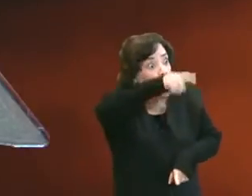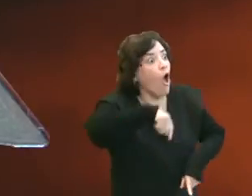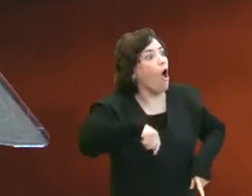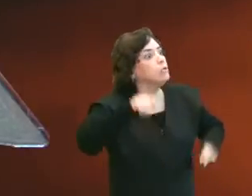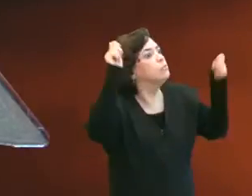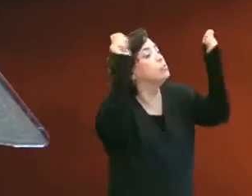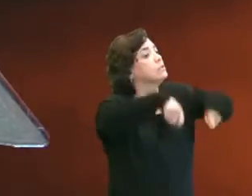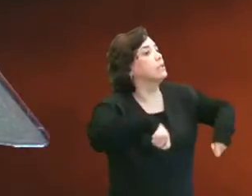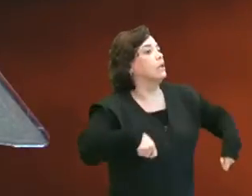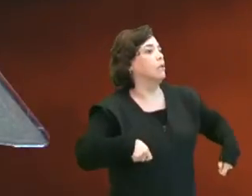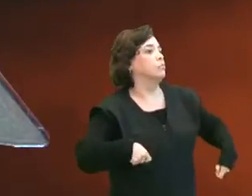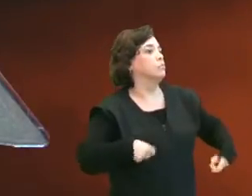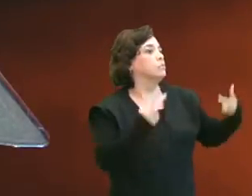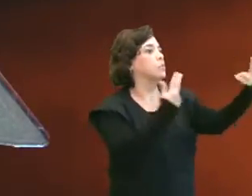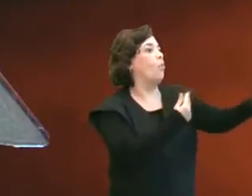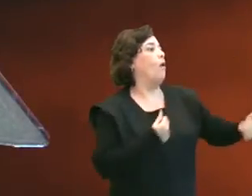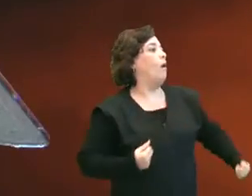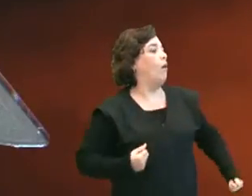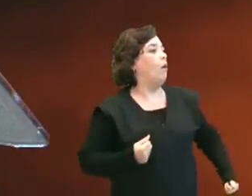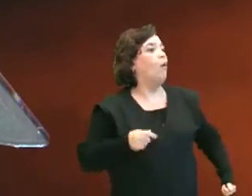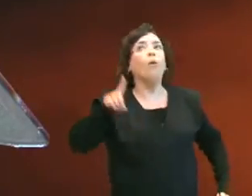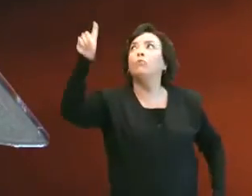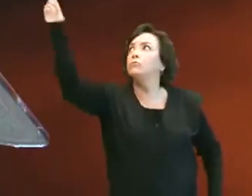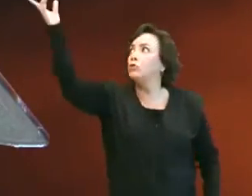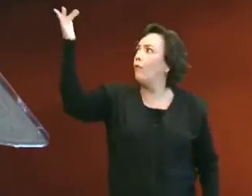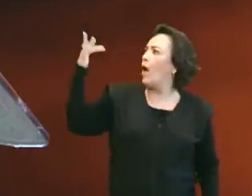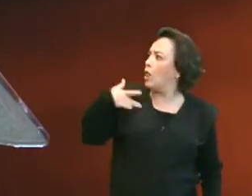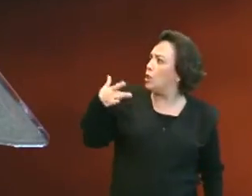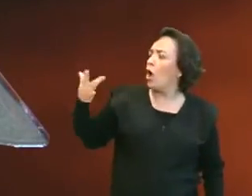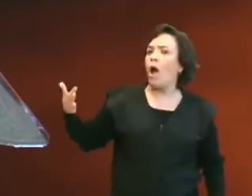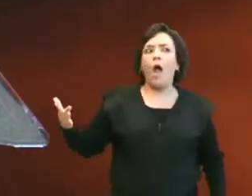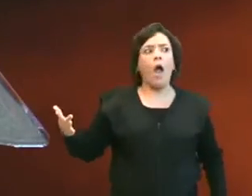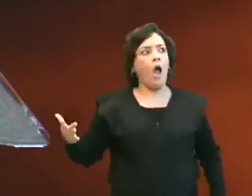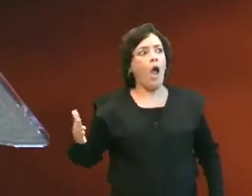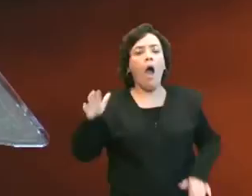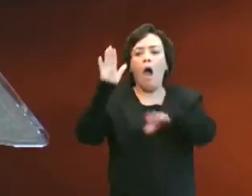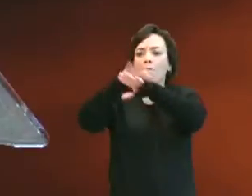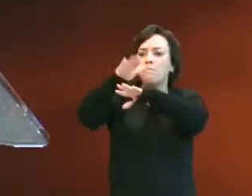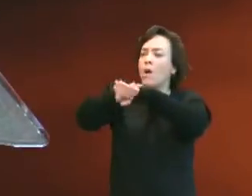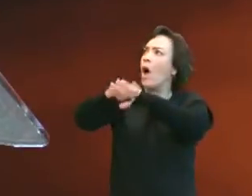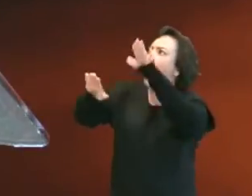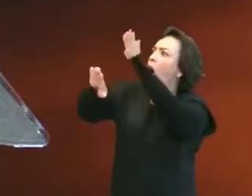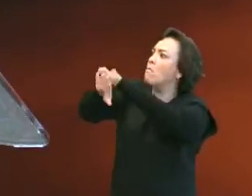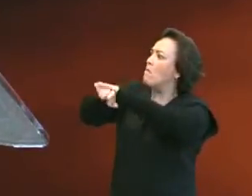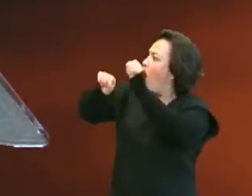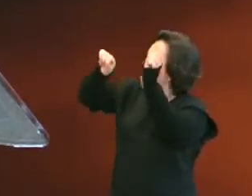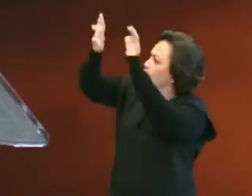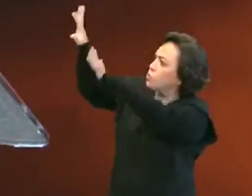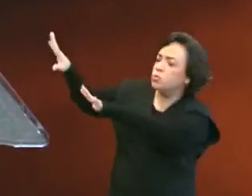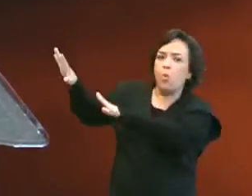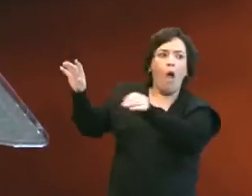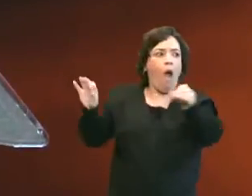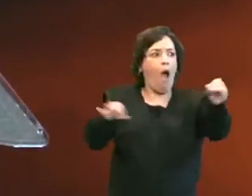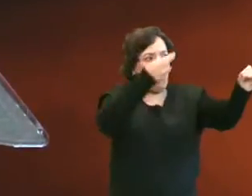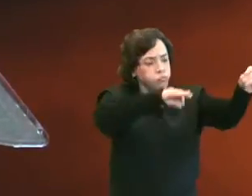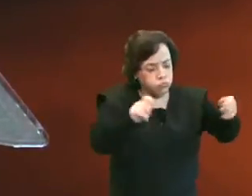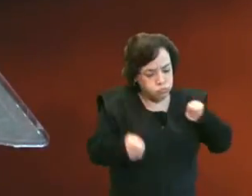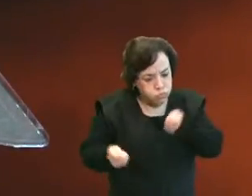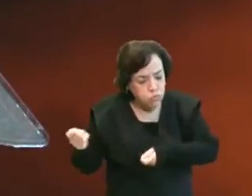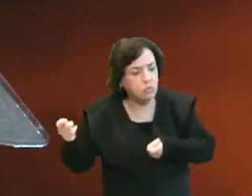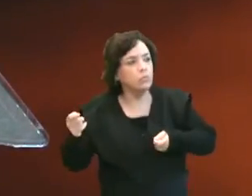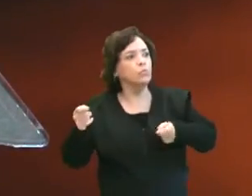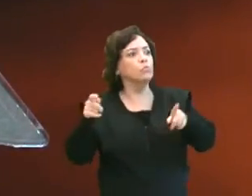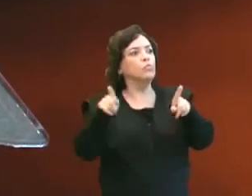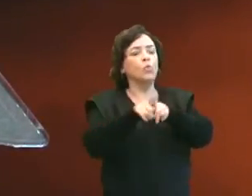vida. Eu creio. Nesses dias a mão do Senhor virá sobre os músicos, sobre os artistas,